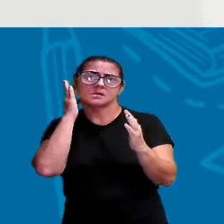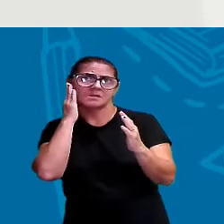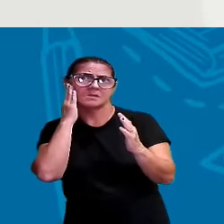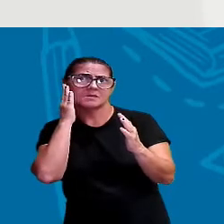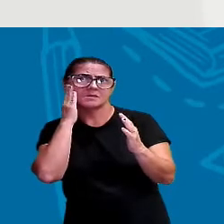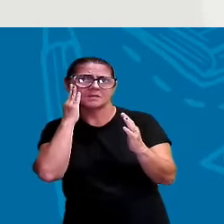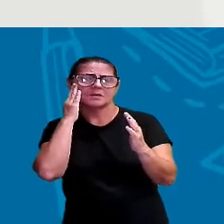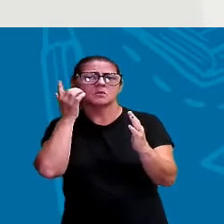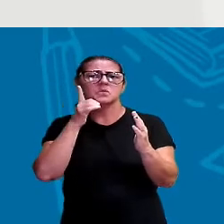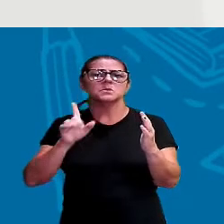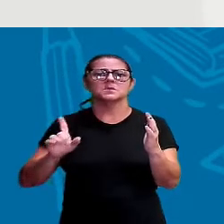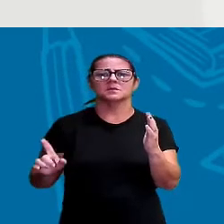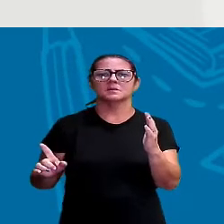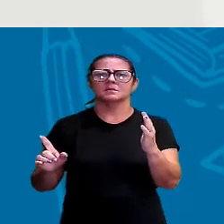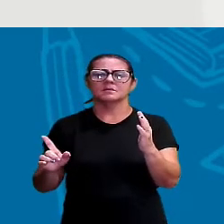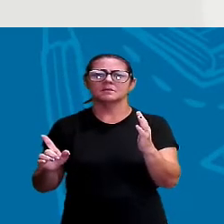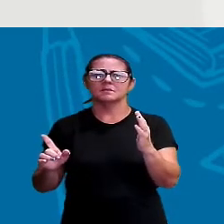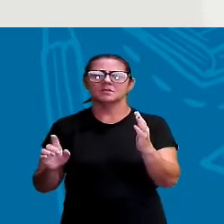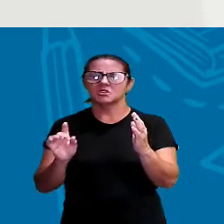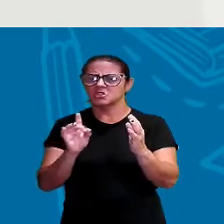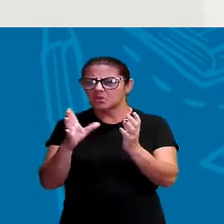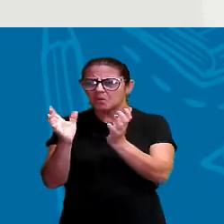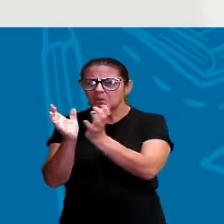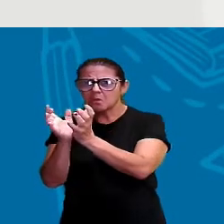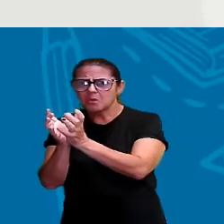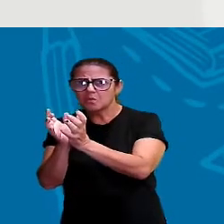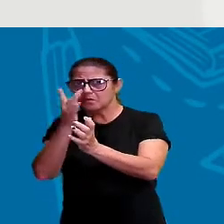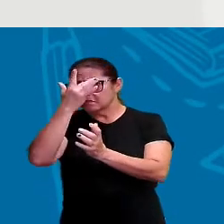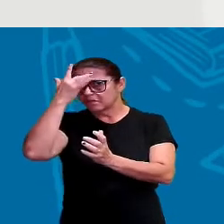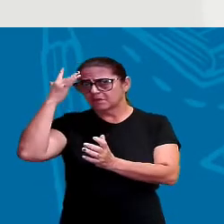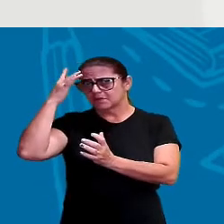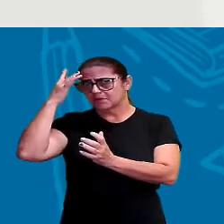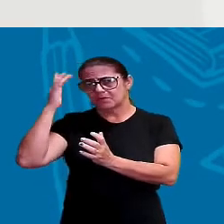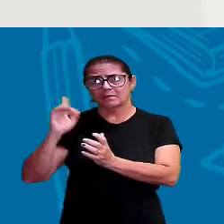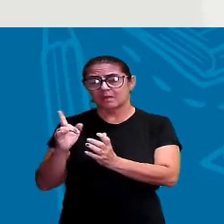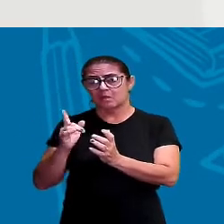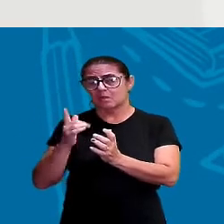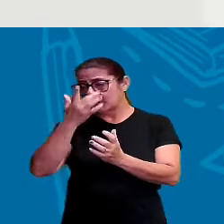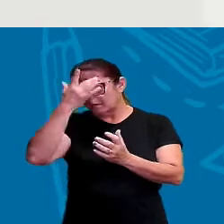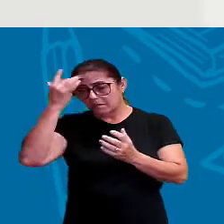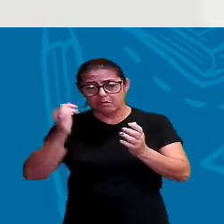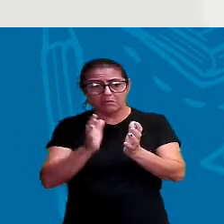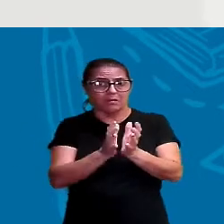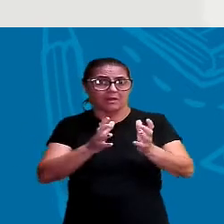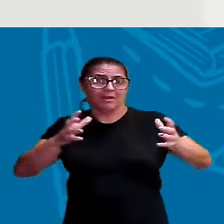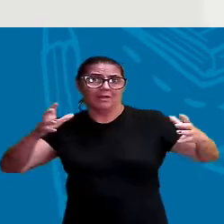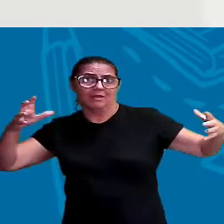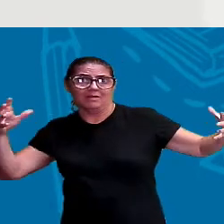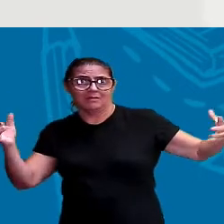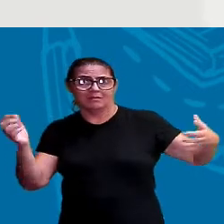consiga entender, e não apenas um grupo de pessoas. Certinho? Então, dá dando aí para a gente associar, para a